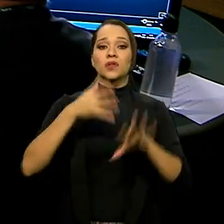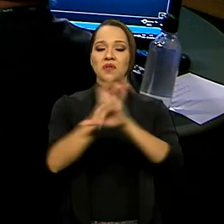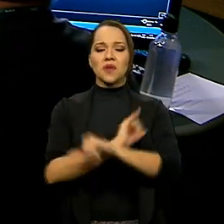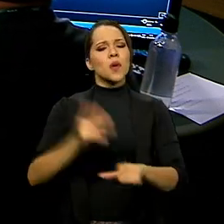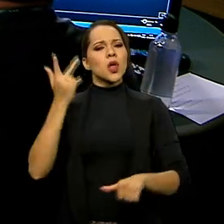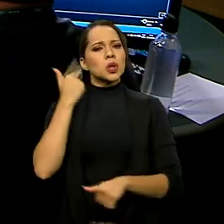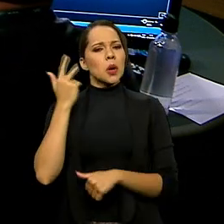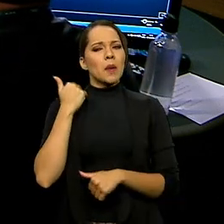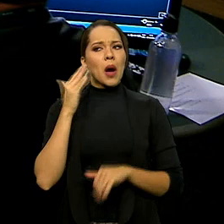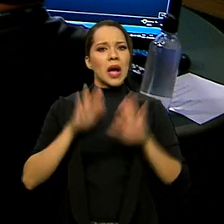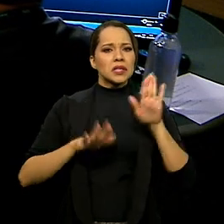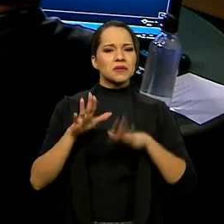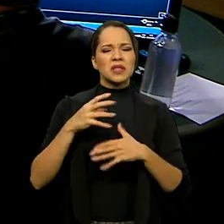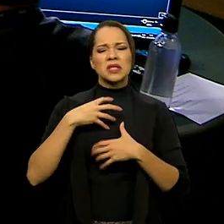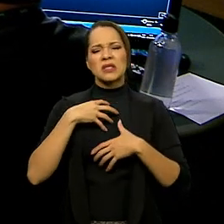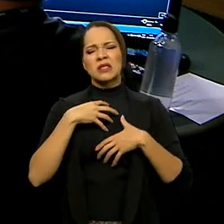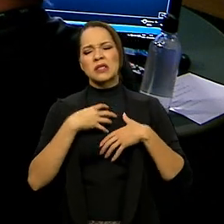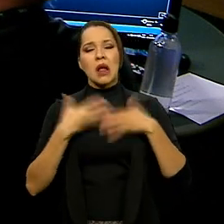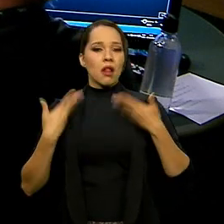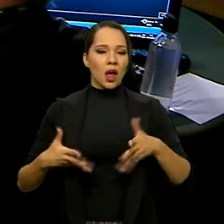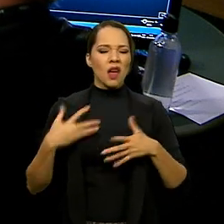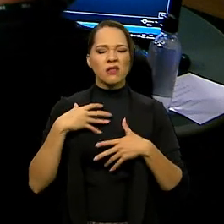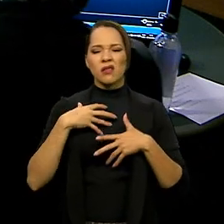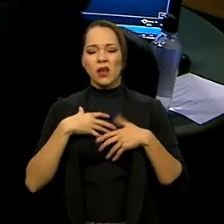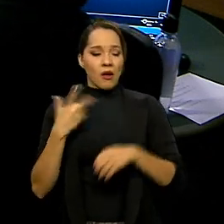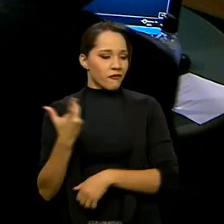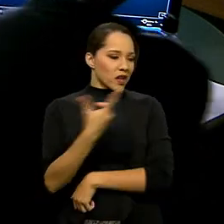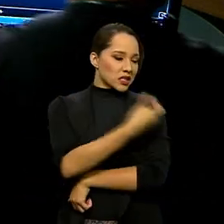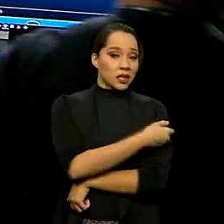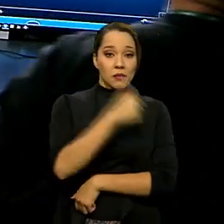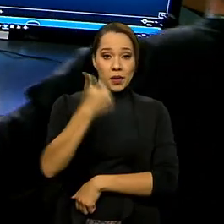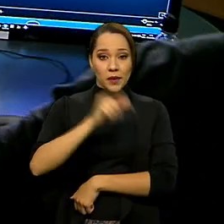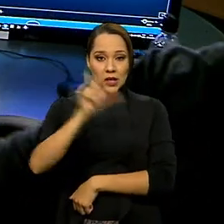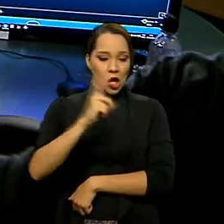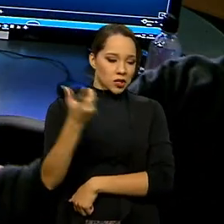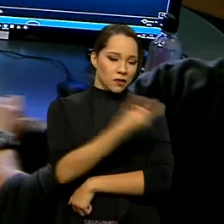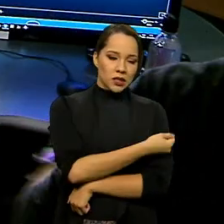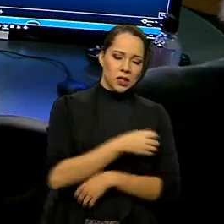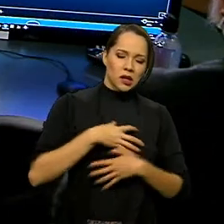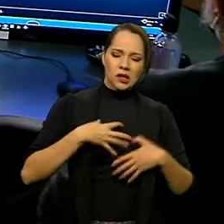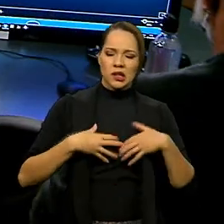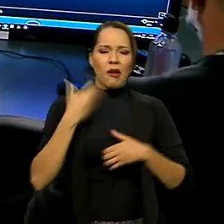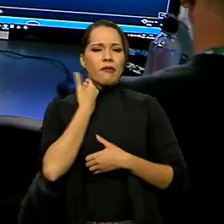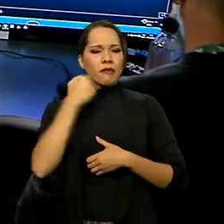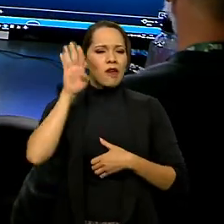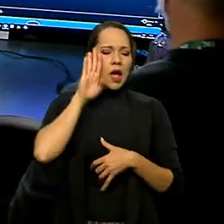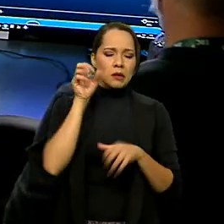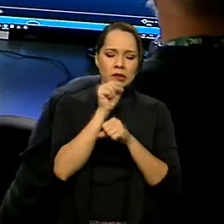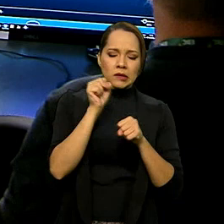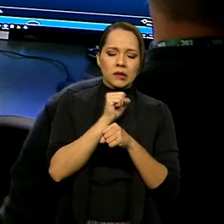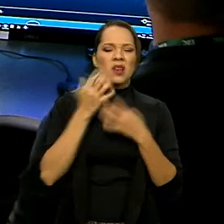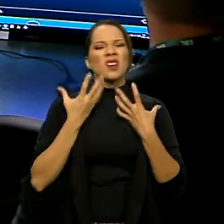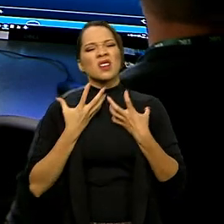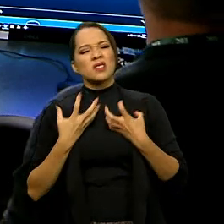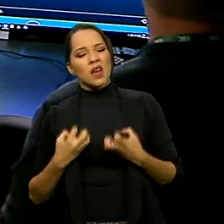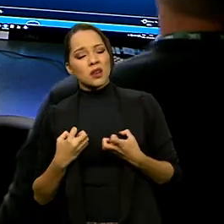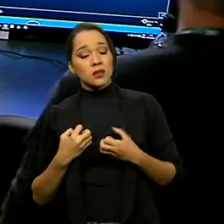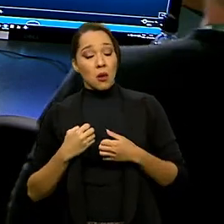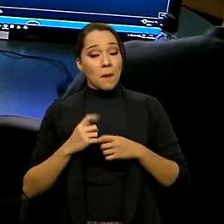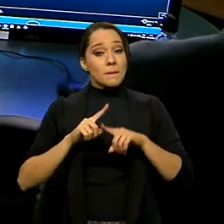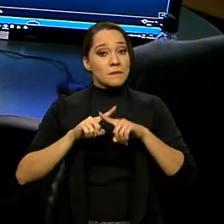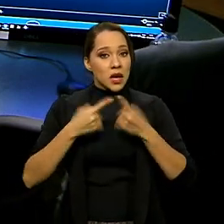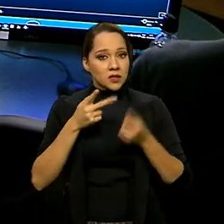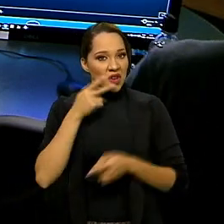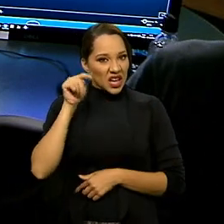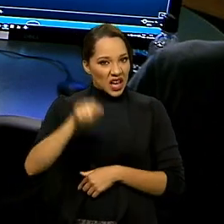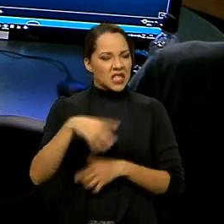natural sentir um mal-estar leve ao tomar a primeira dose, como febre, calafrios e cansaço. Mas ressalta